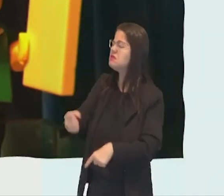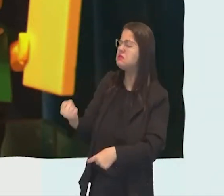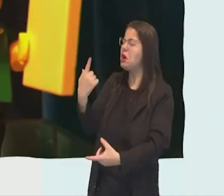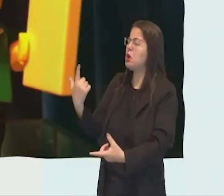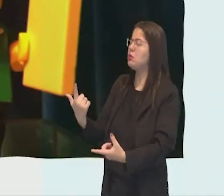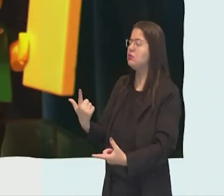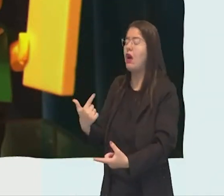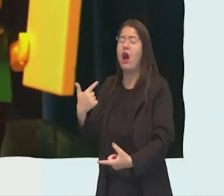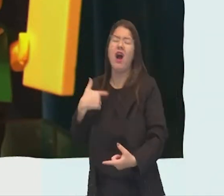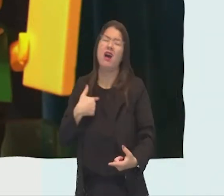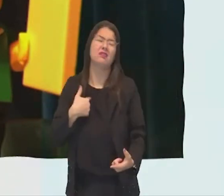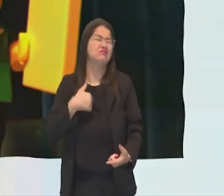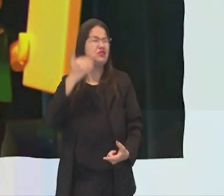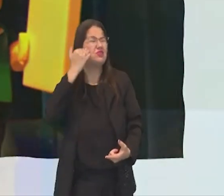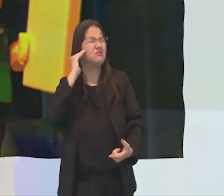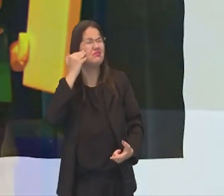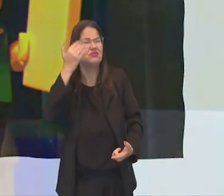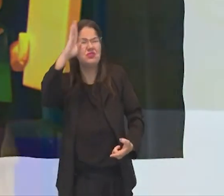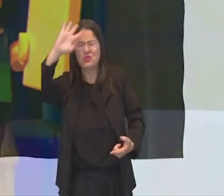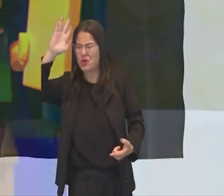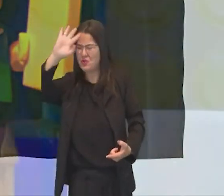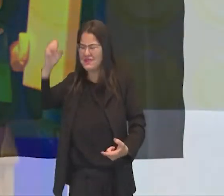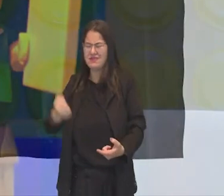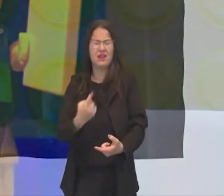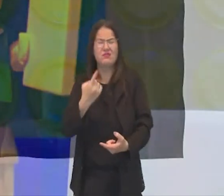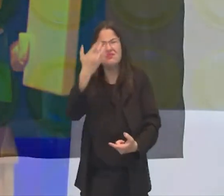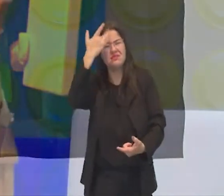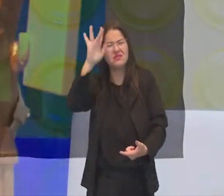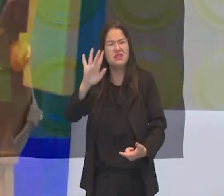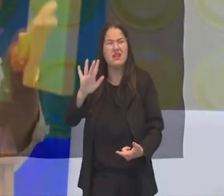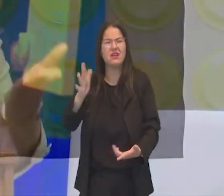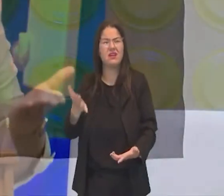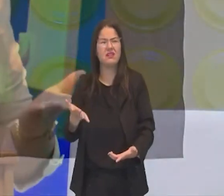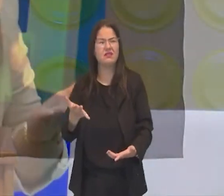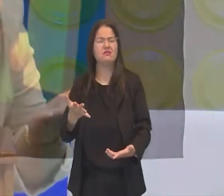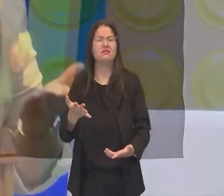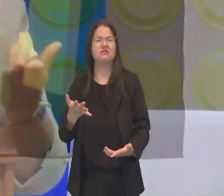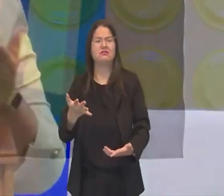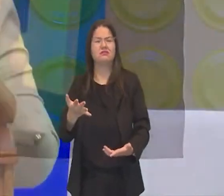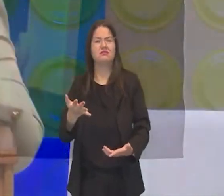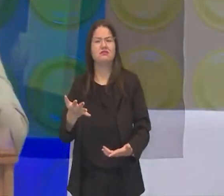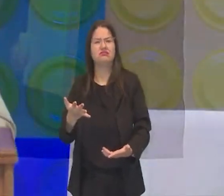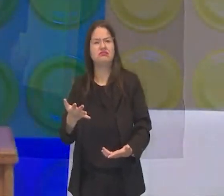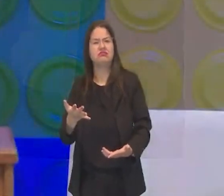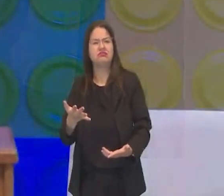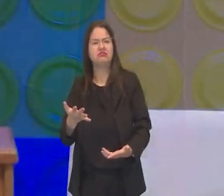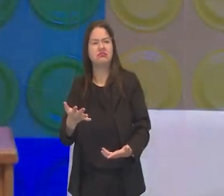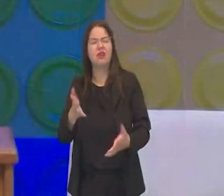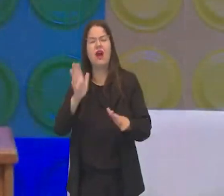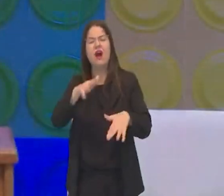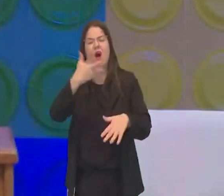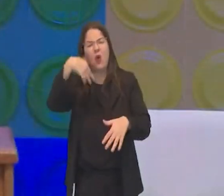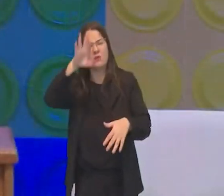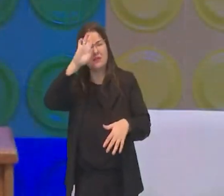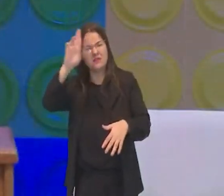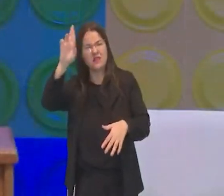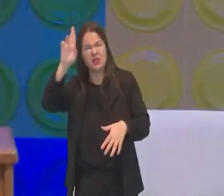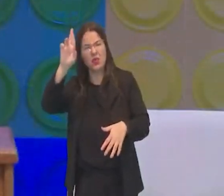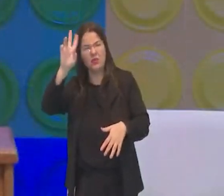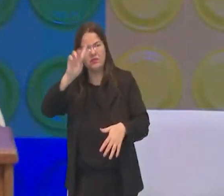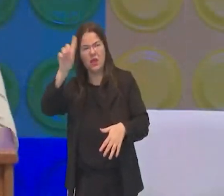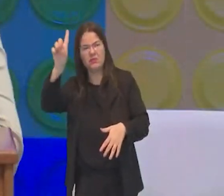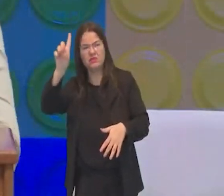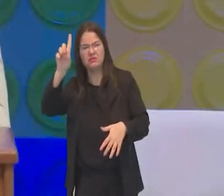um sonho, a gente não está entendendo o que é isso. E ele falou: não é o Senhor Deus que interpreta os sonhos? Me fala os